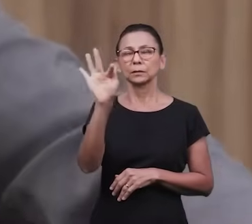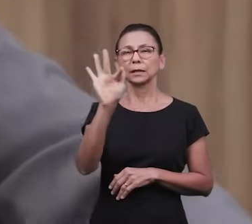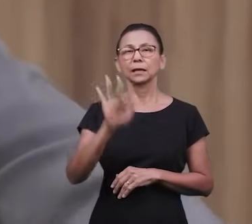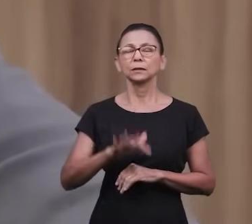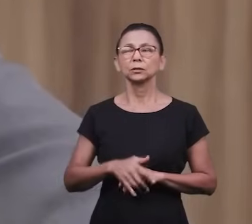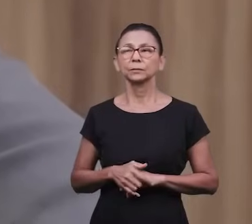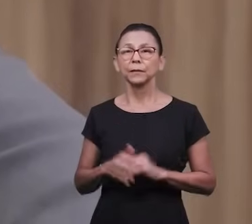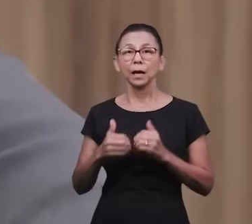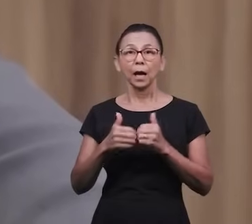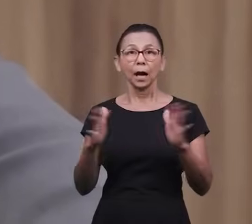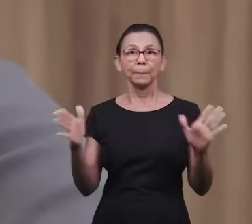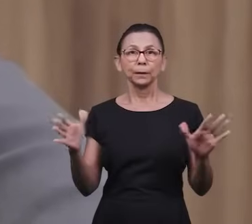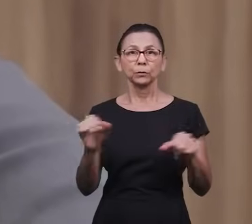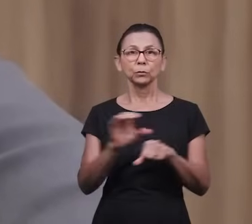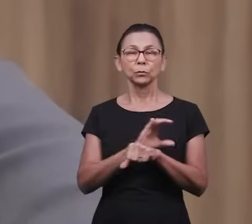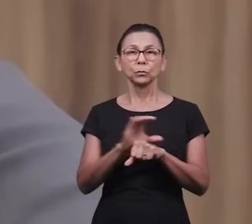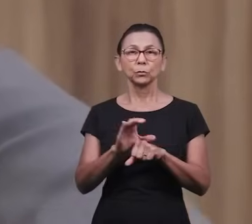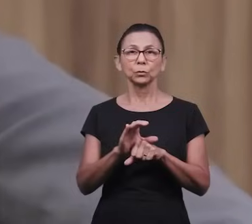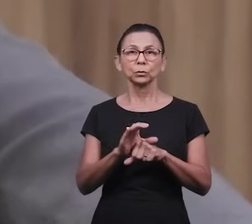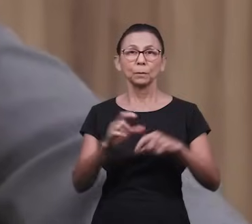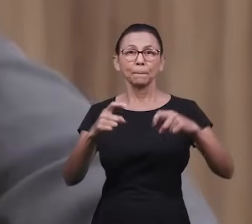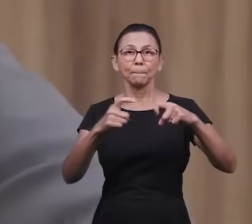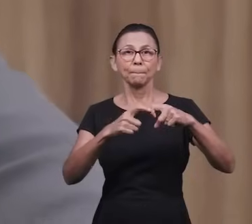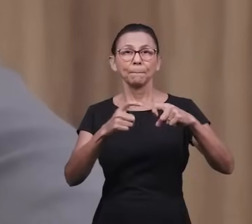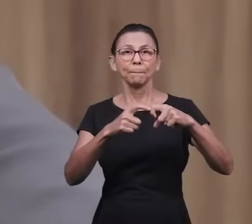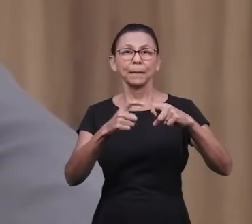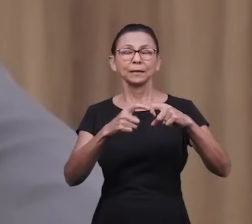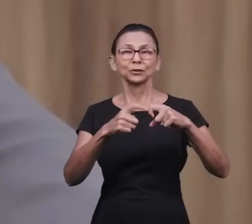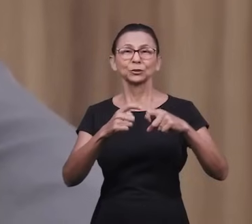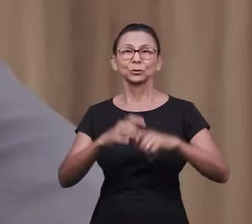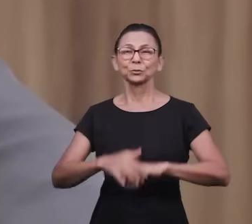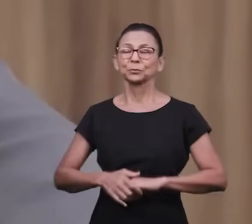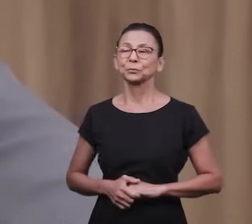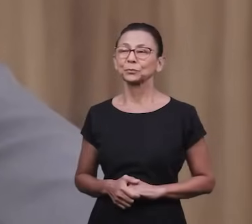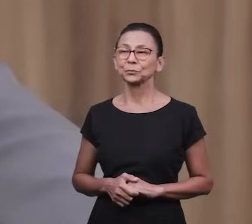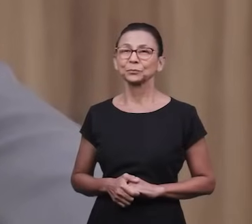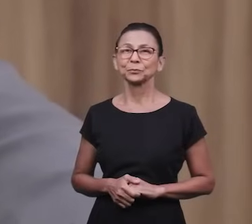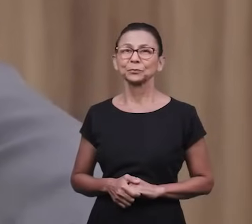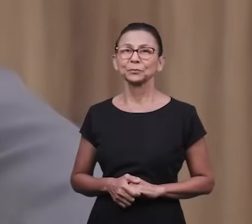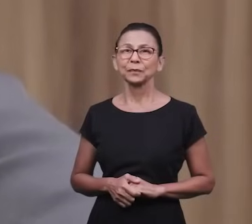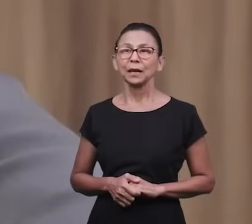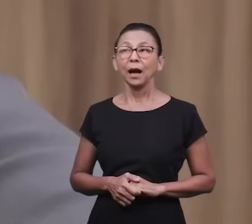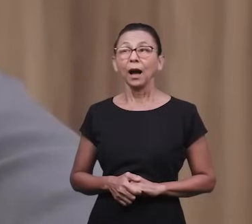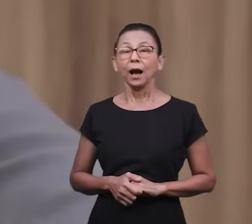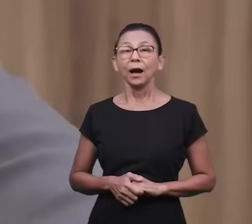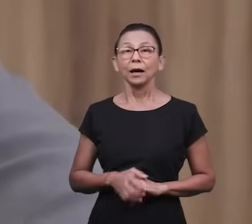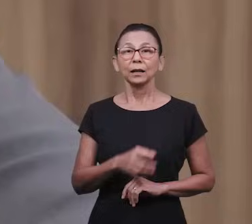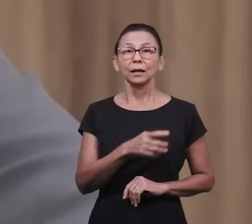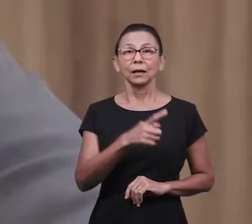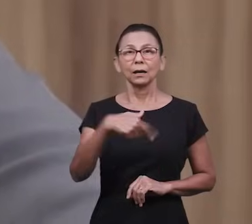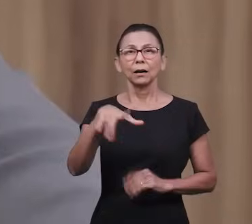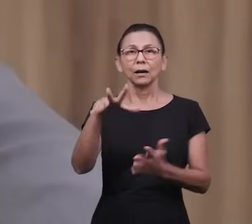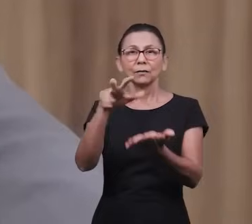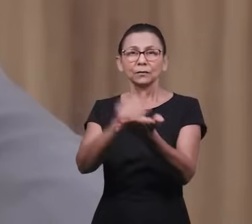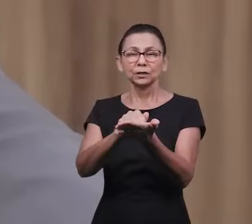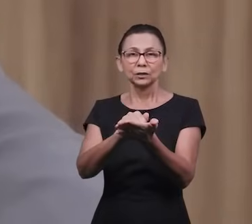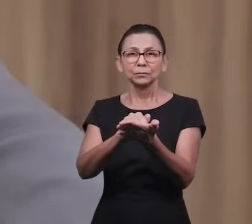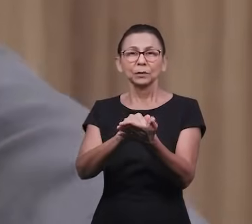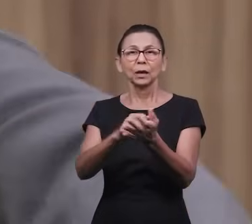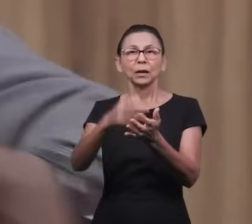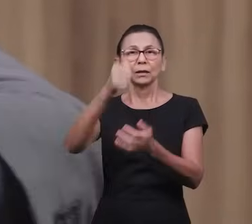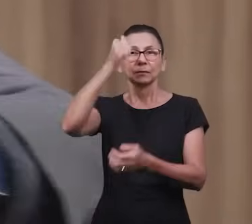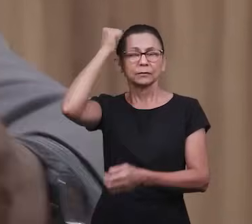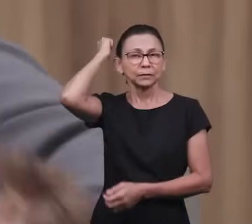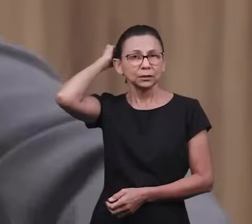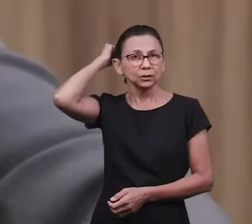o curso de medicina. E ela ficou sabendo. E ela foi para fazer a inscrição,